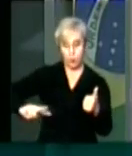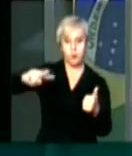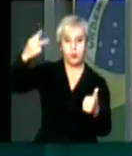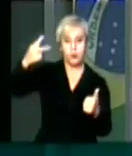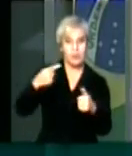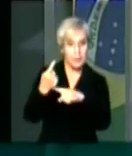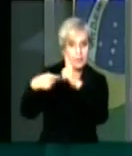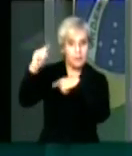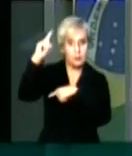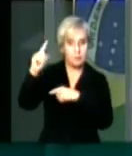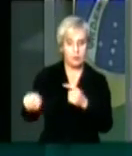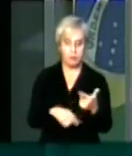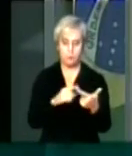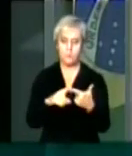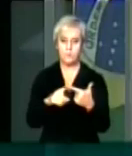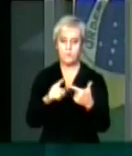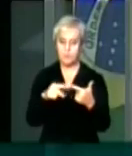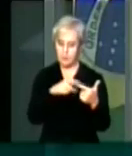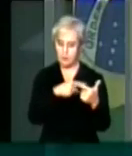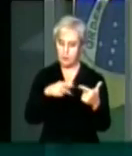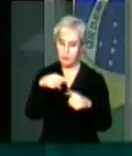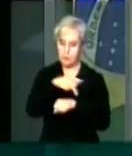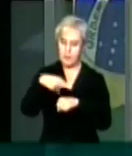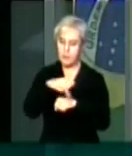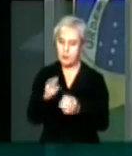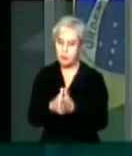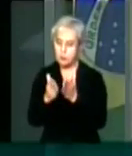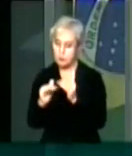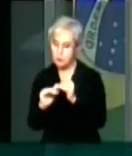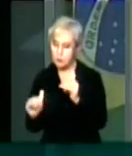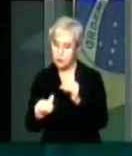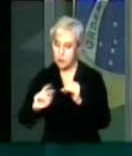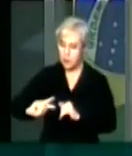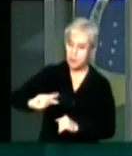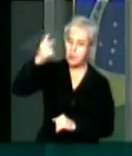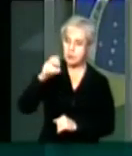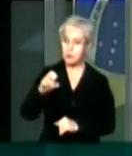14,7% de crescimento. Países emergentes e pobres,